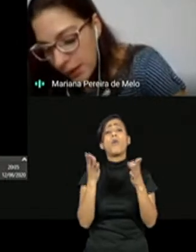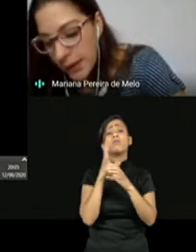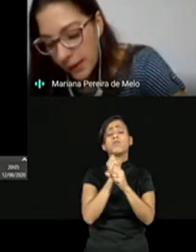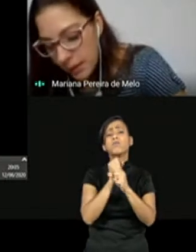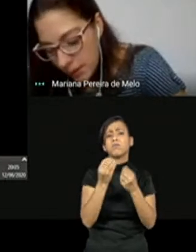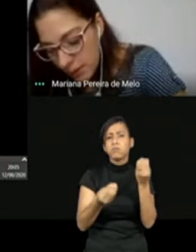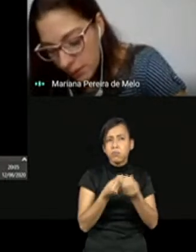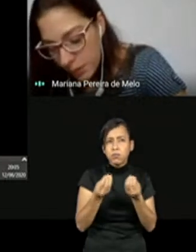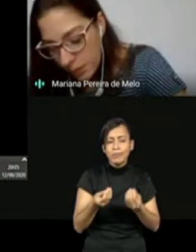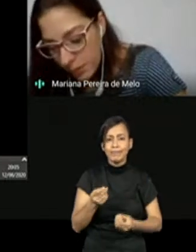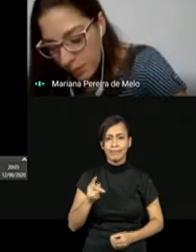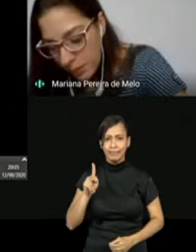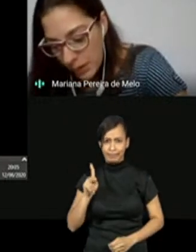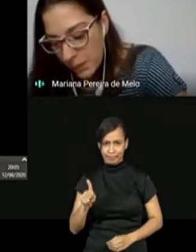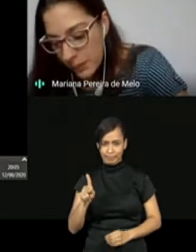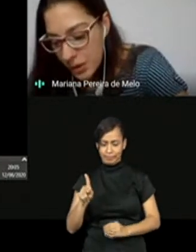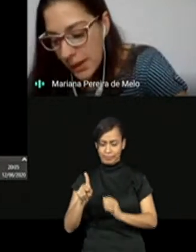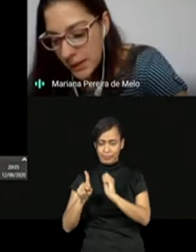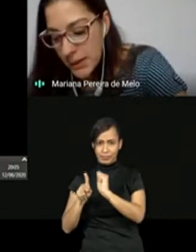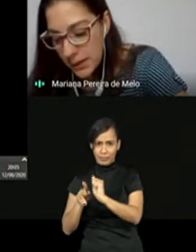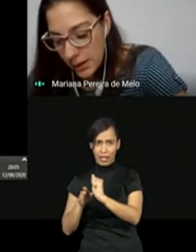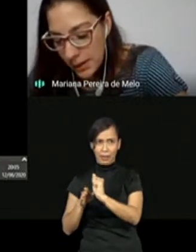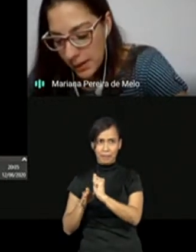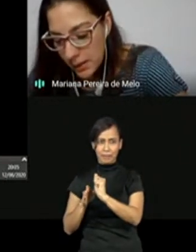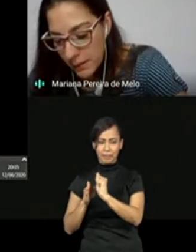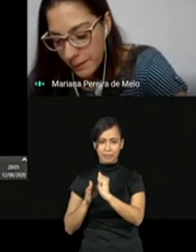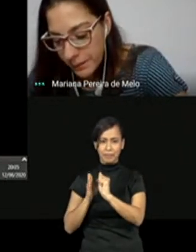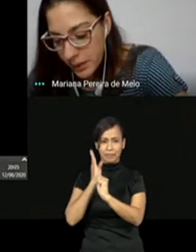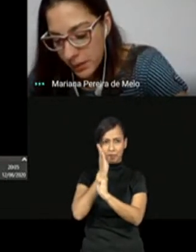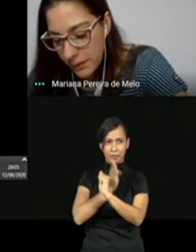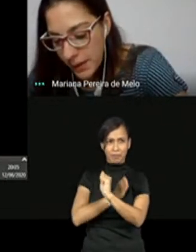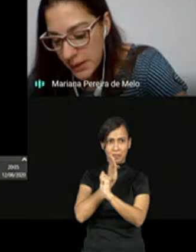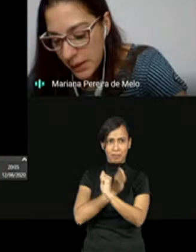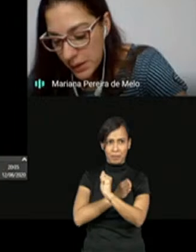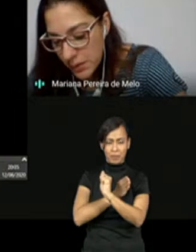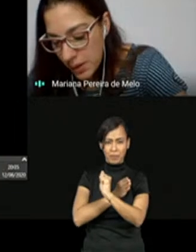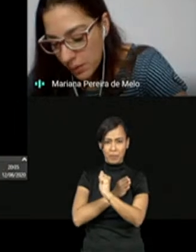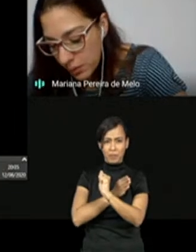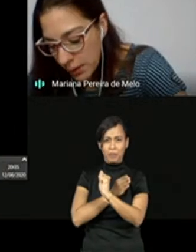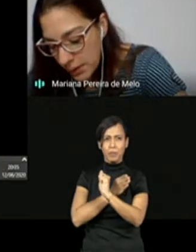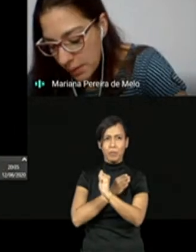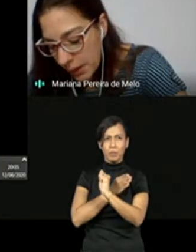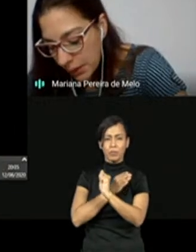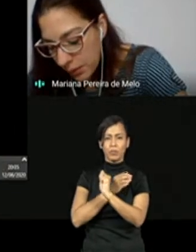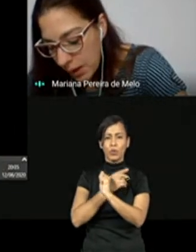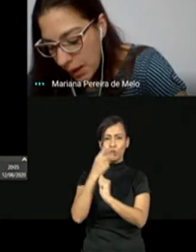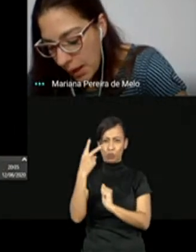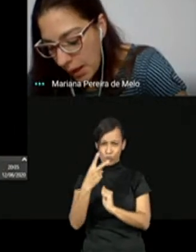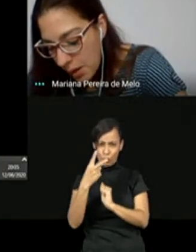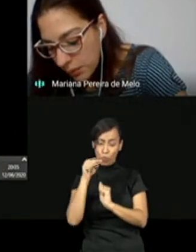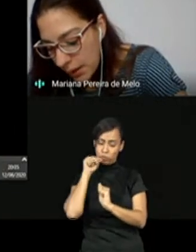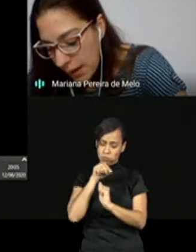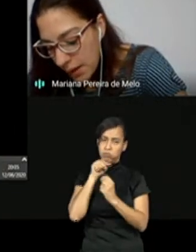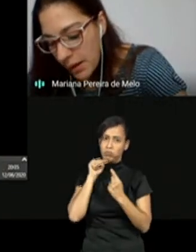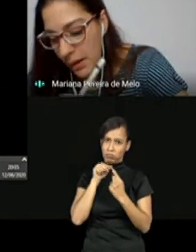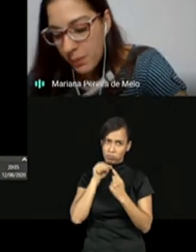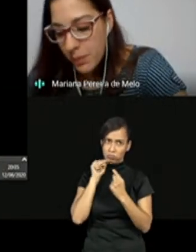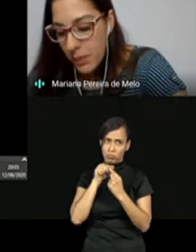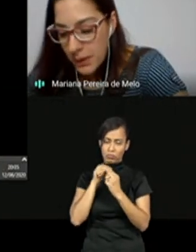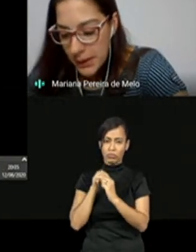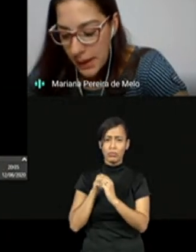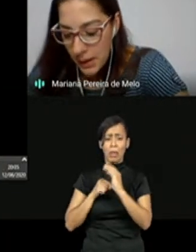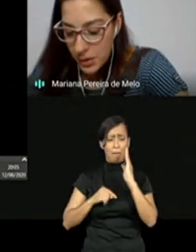dado que a probabilidade de cair face 3 no segundo lançamento altera